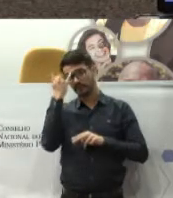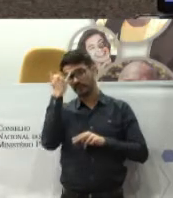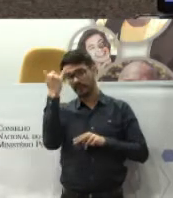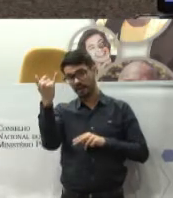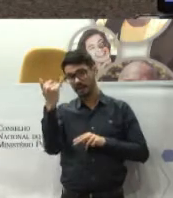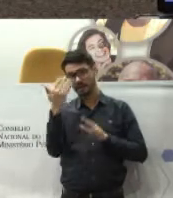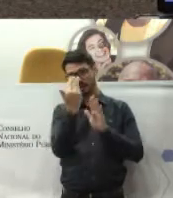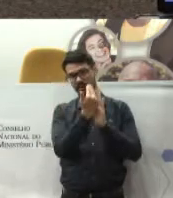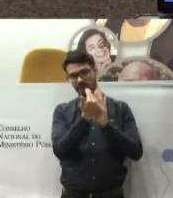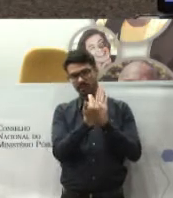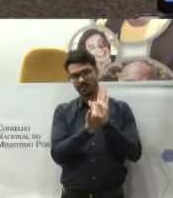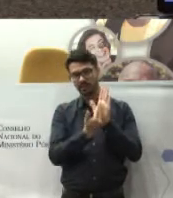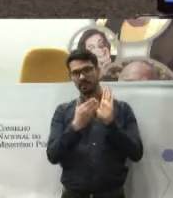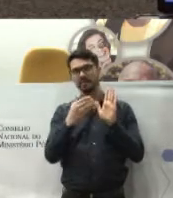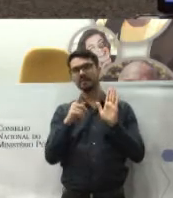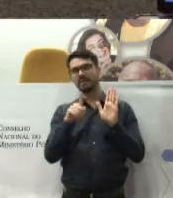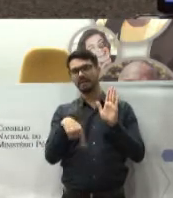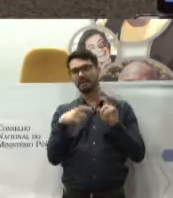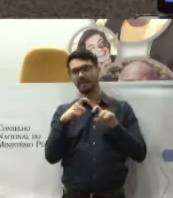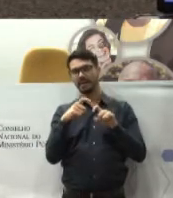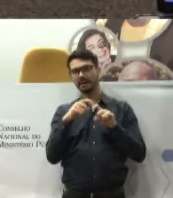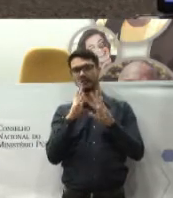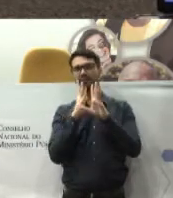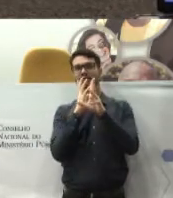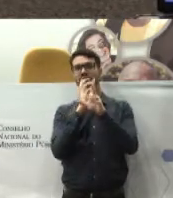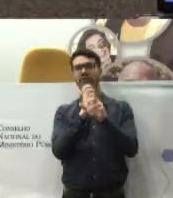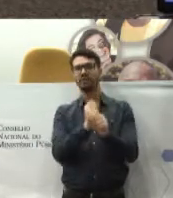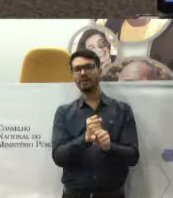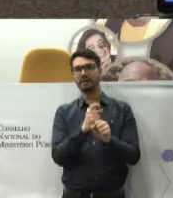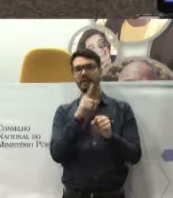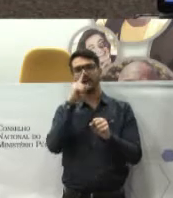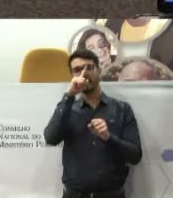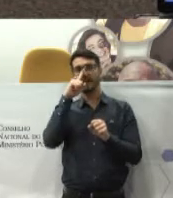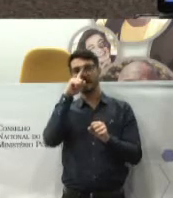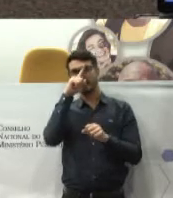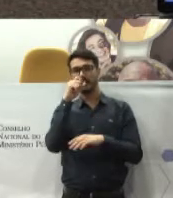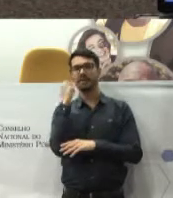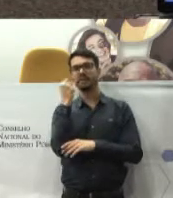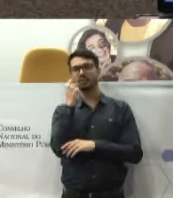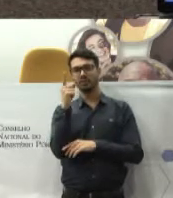critério médico de categorização de fila, categorização de risco,